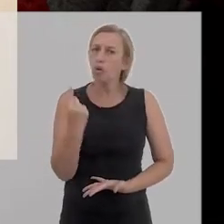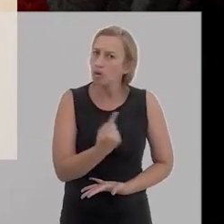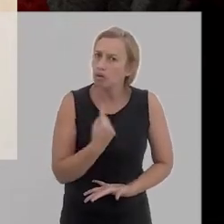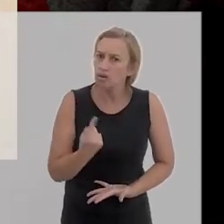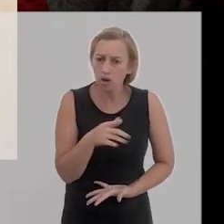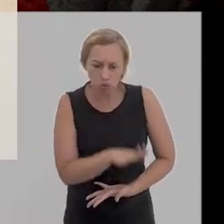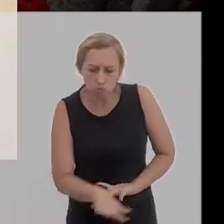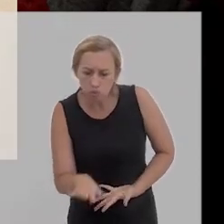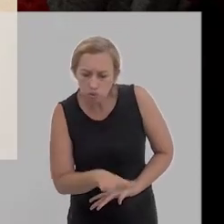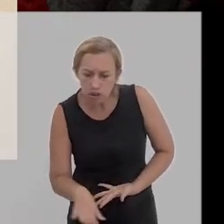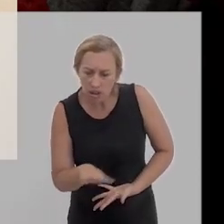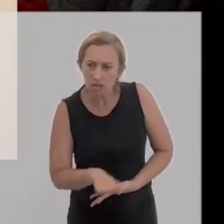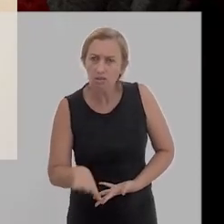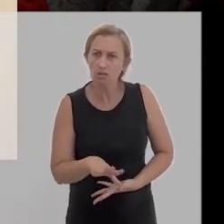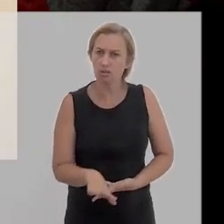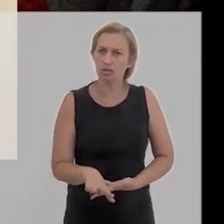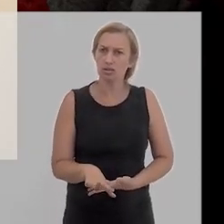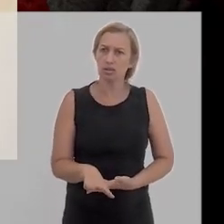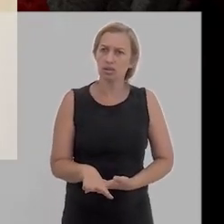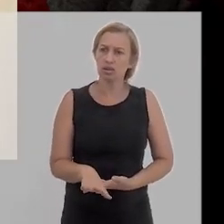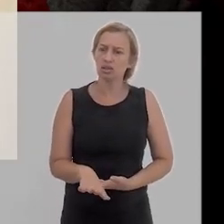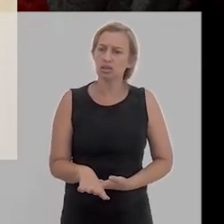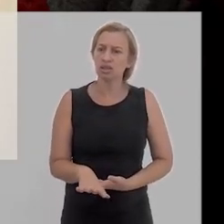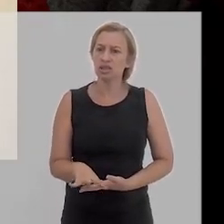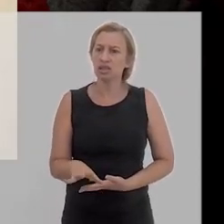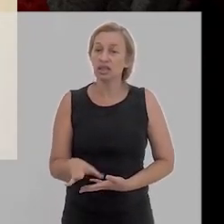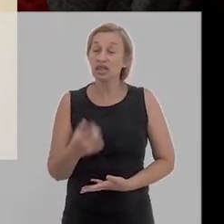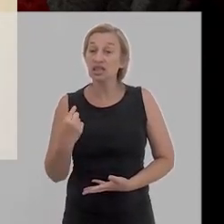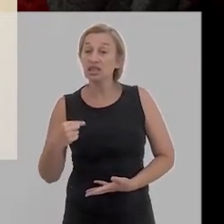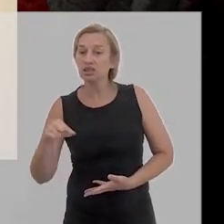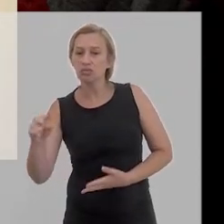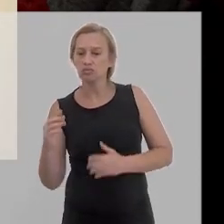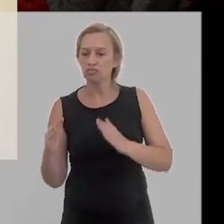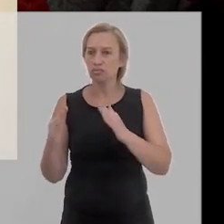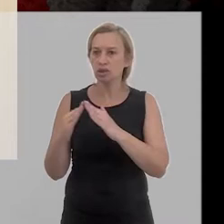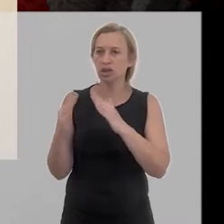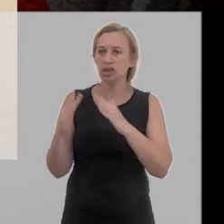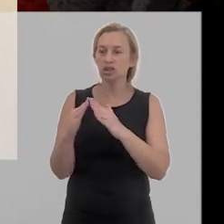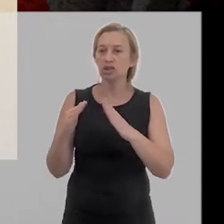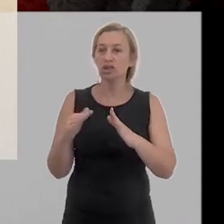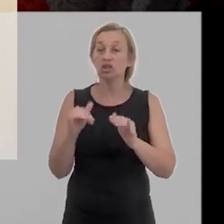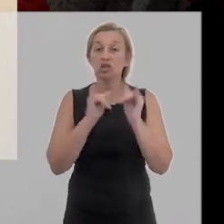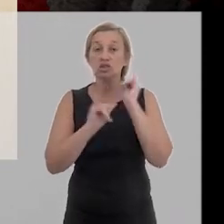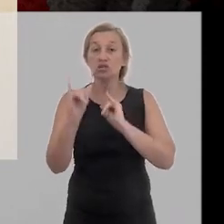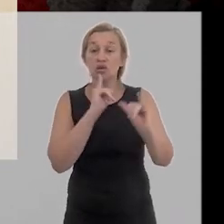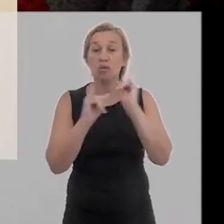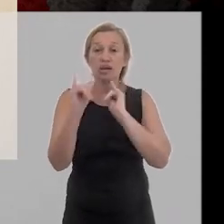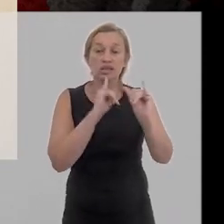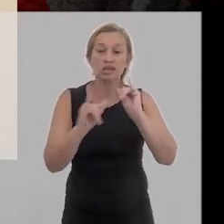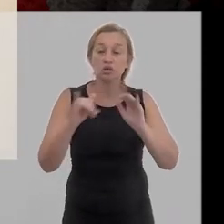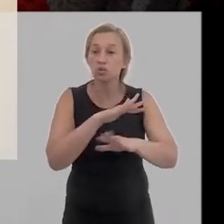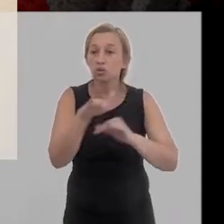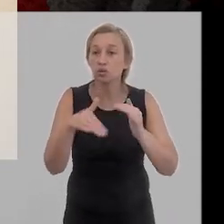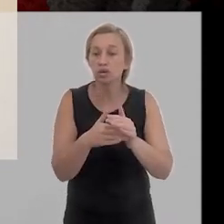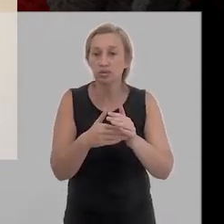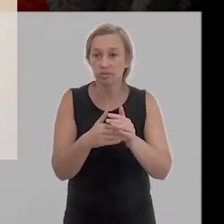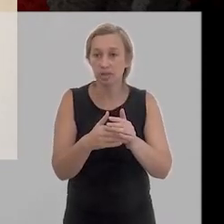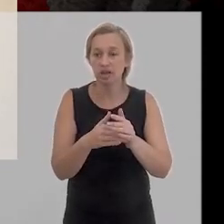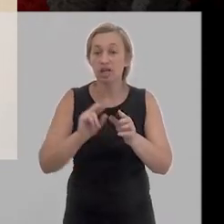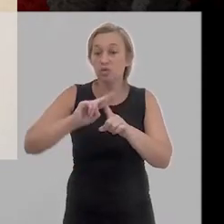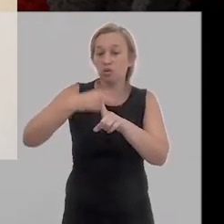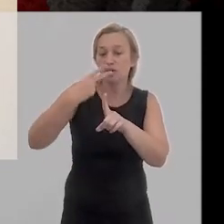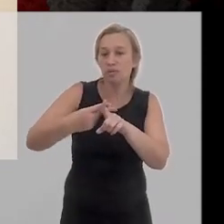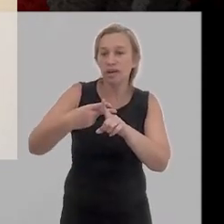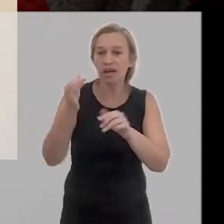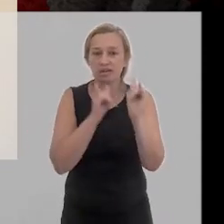nossa surpresa? Que os pequenos, né, as crianças, elas levavam para sua casa todas essas informações e